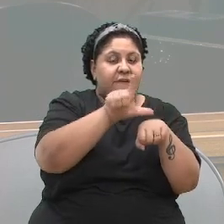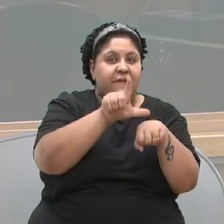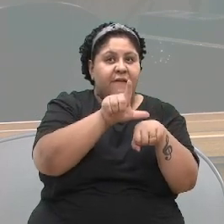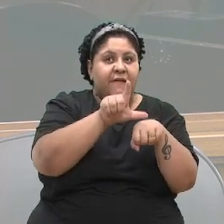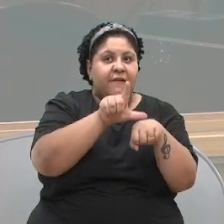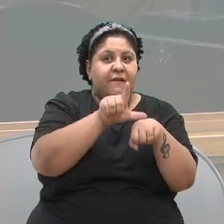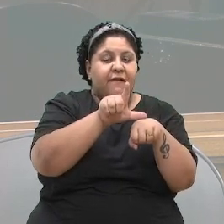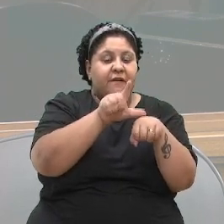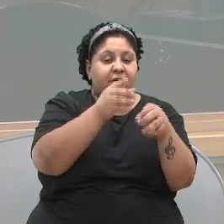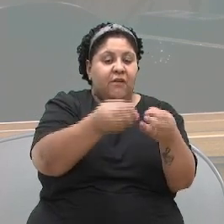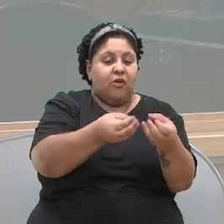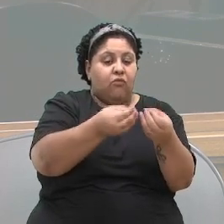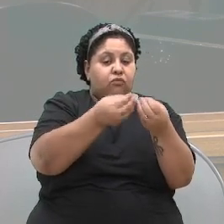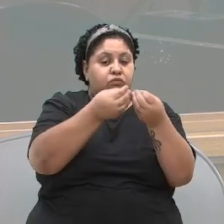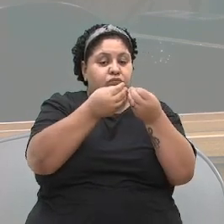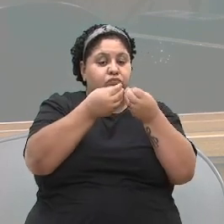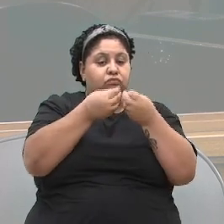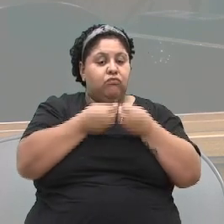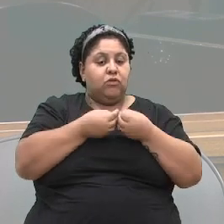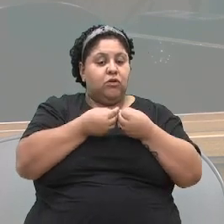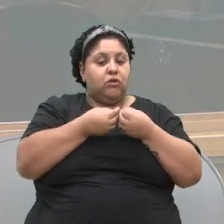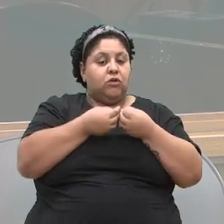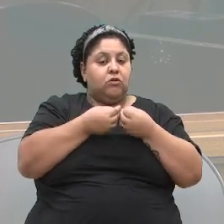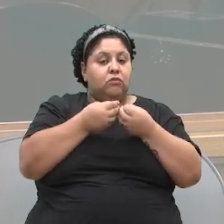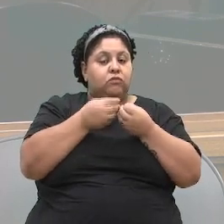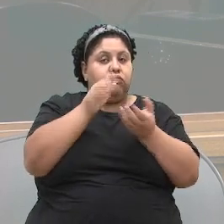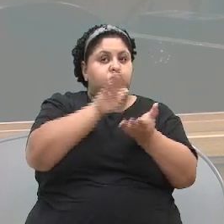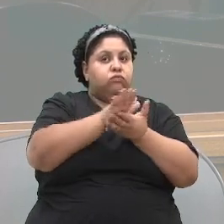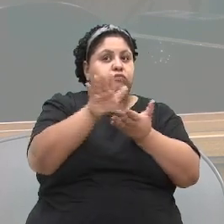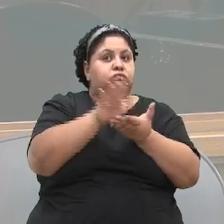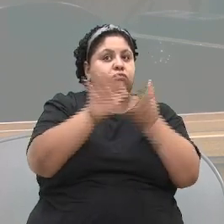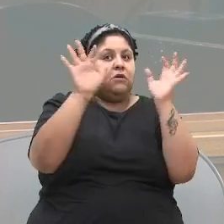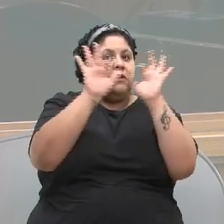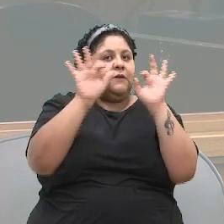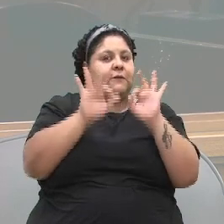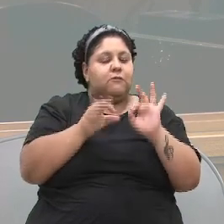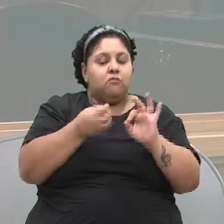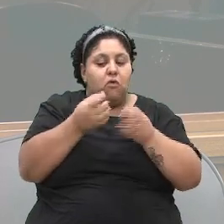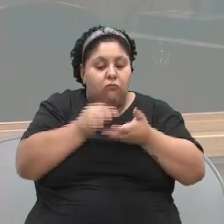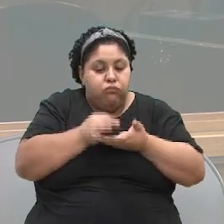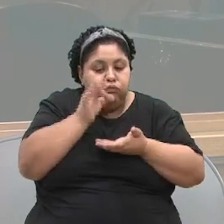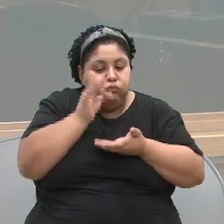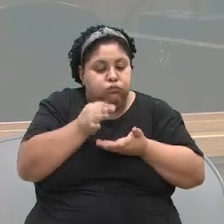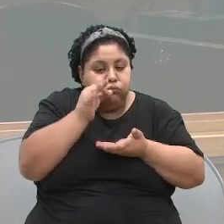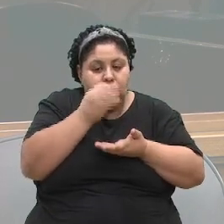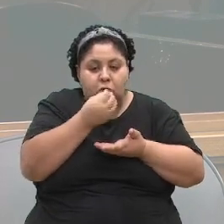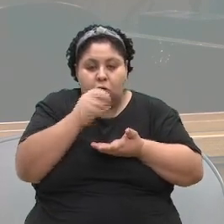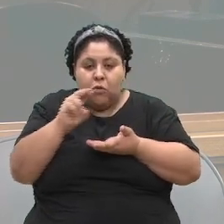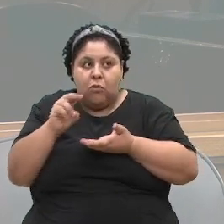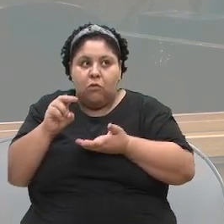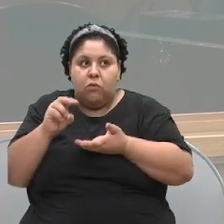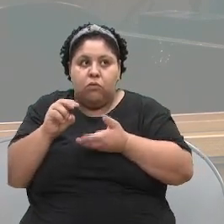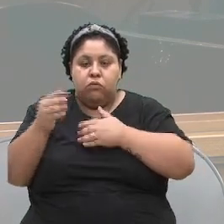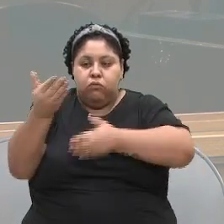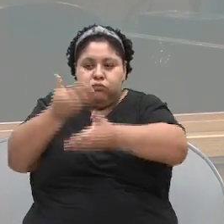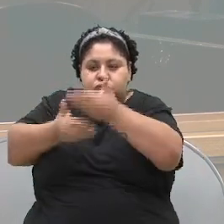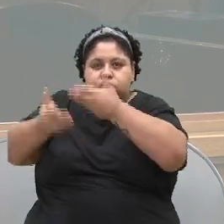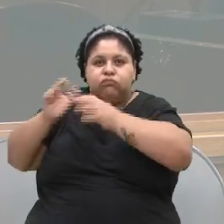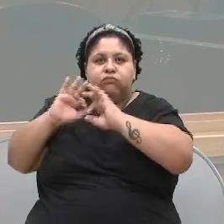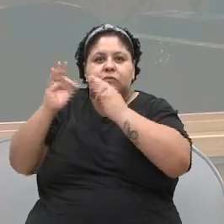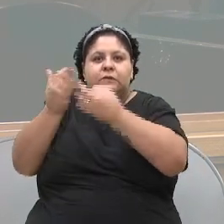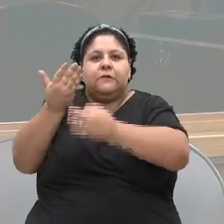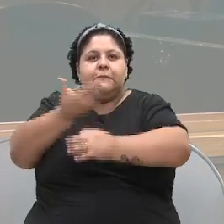é trazer, através dos seus produtos, a alegria de um bom café ou de uma confraternização com a família e